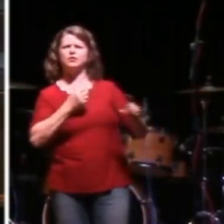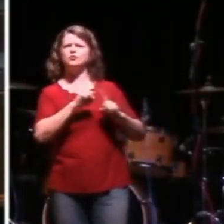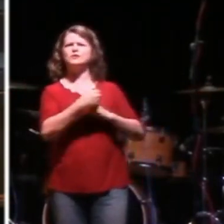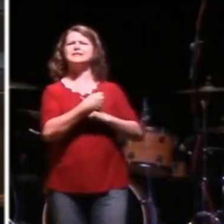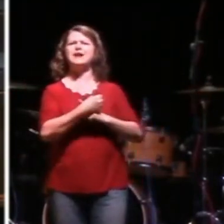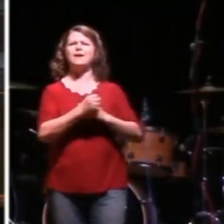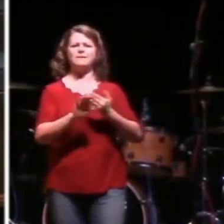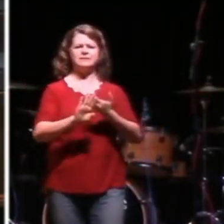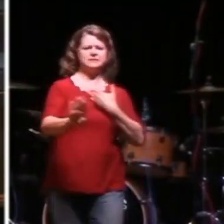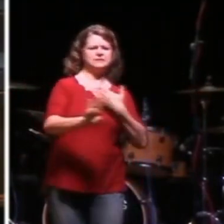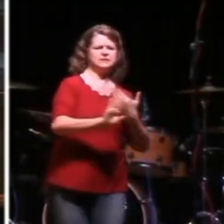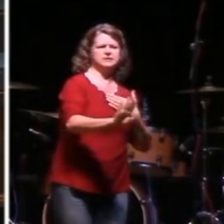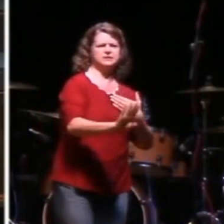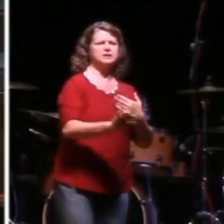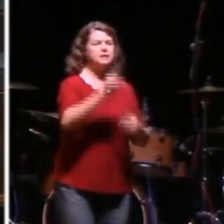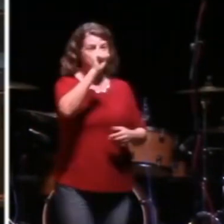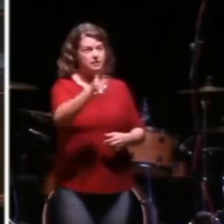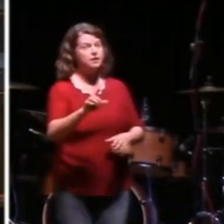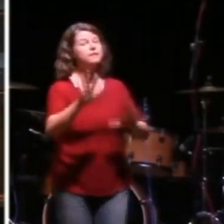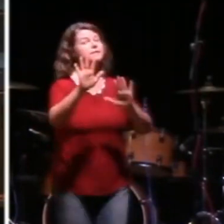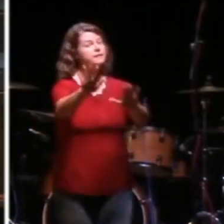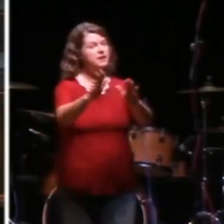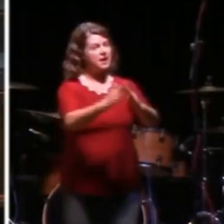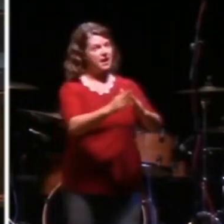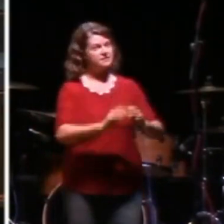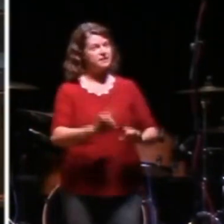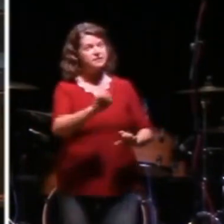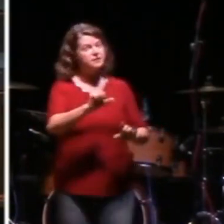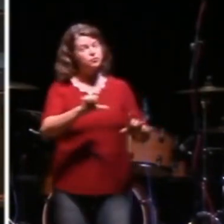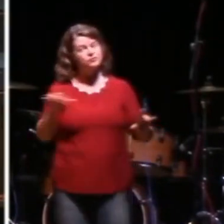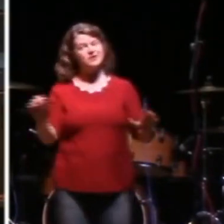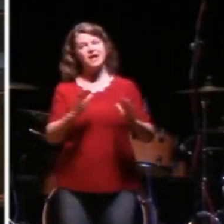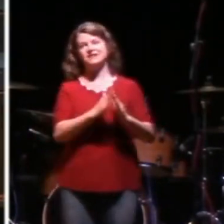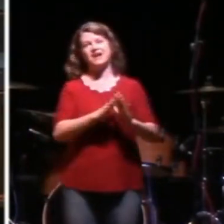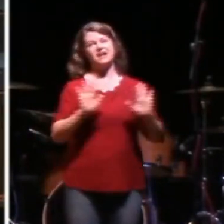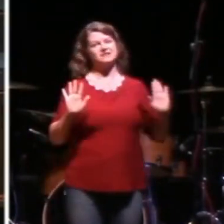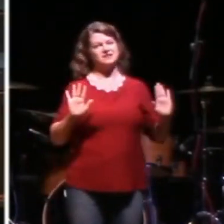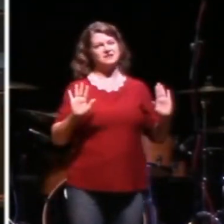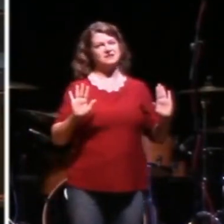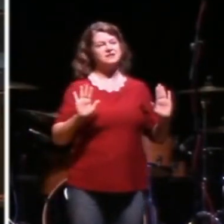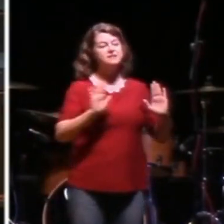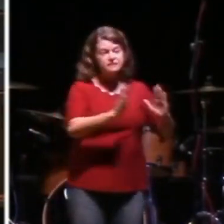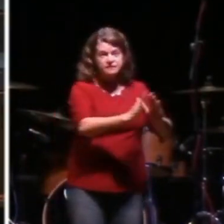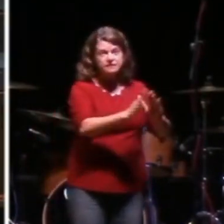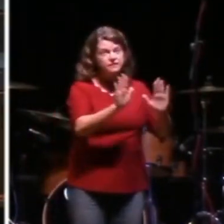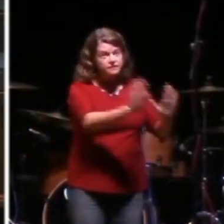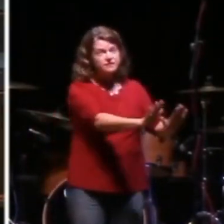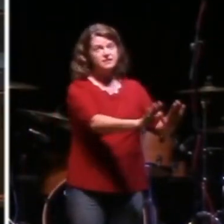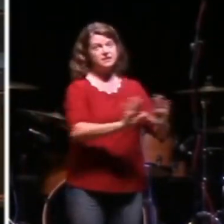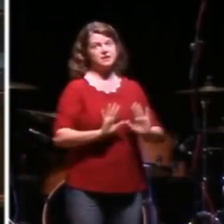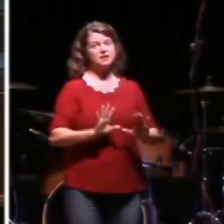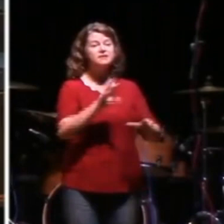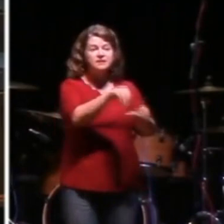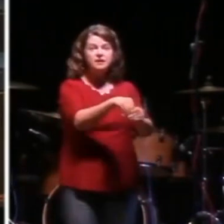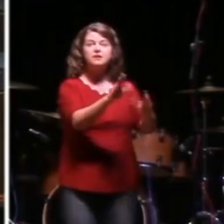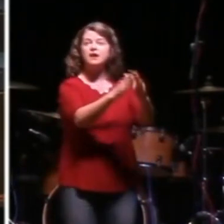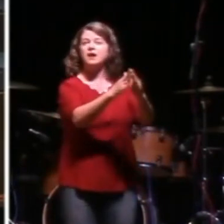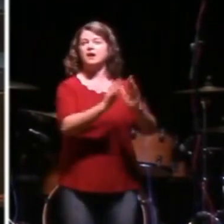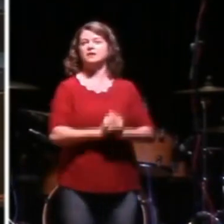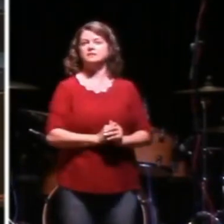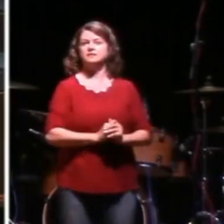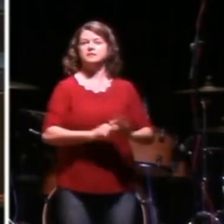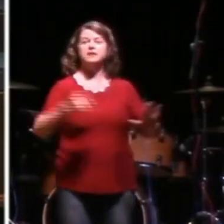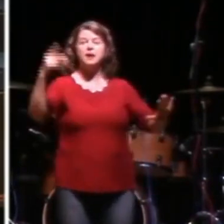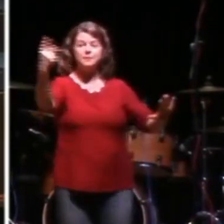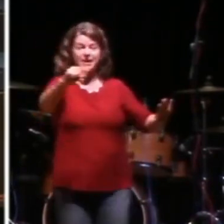sai de casa fique na sua casa fica a empresa na sua casa fica aí dentro da sua casa